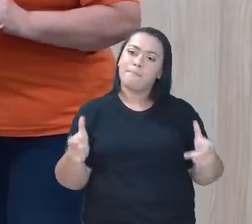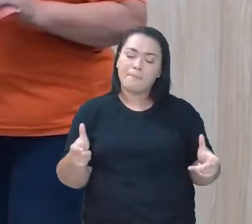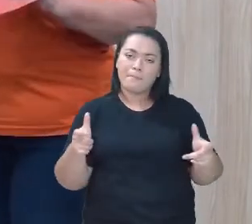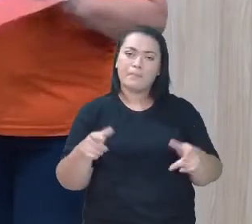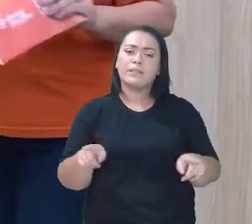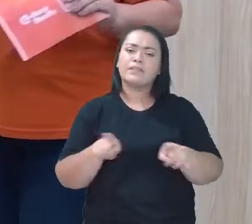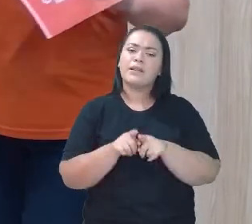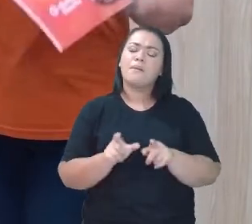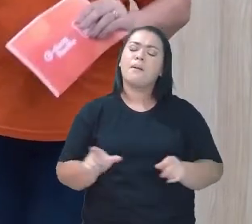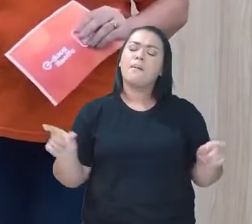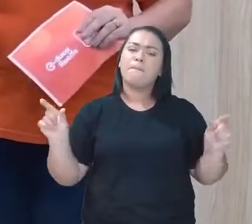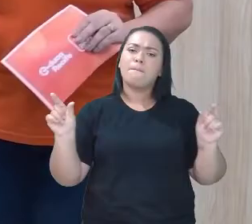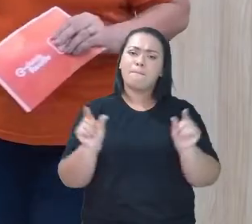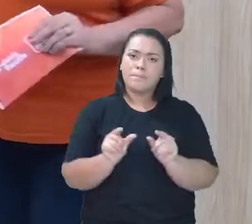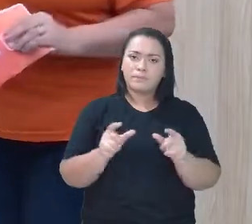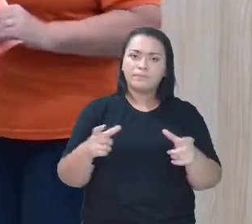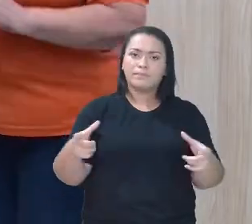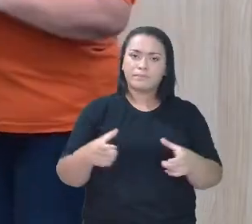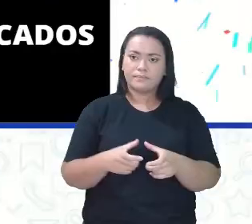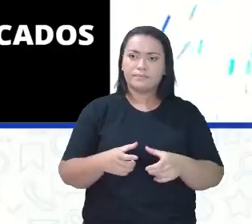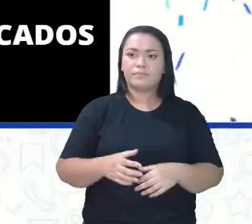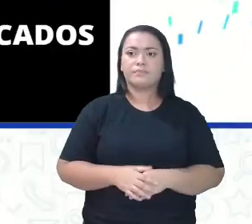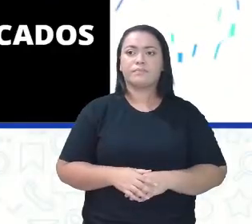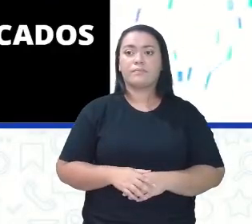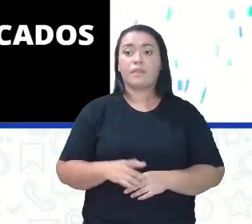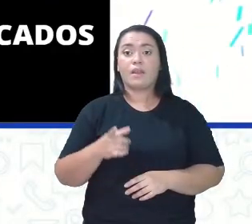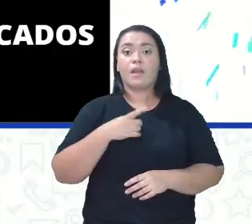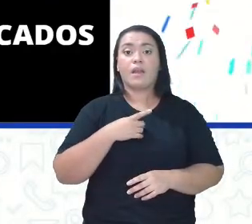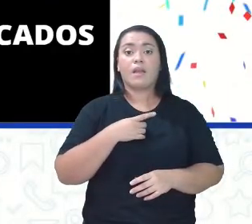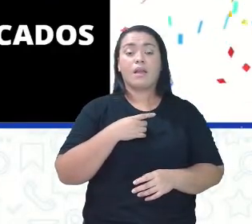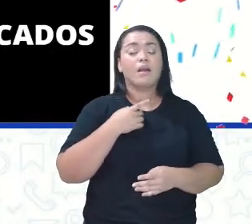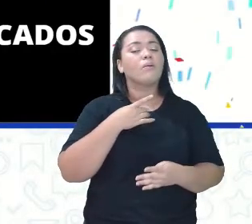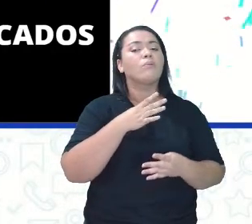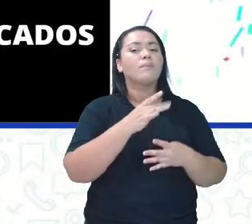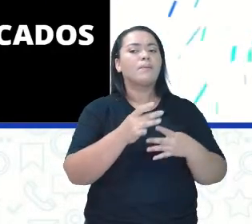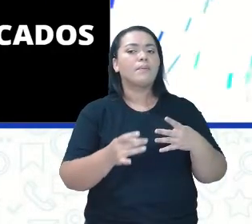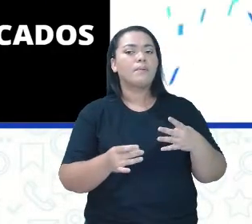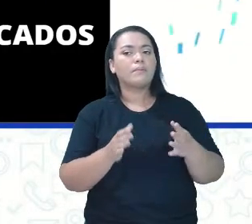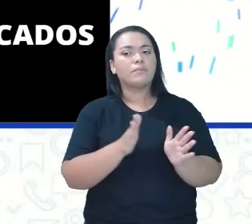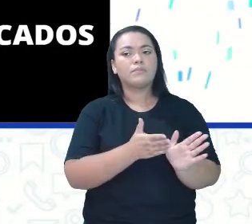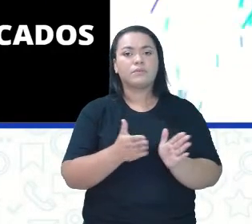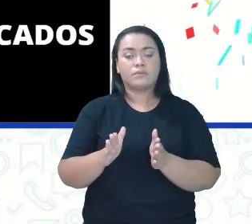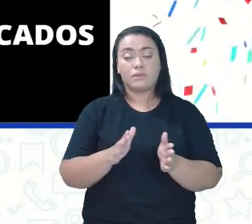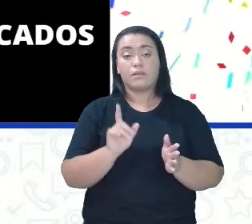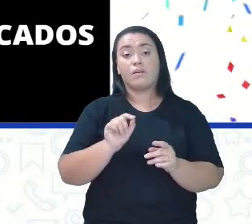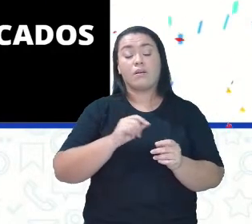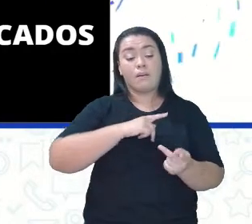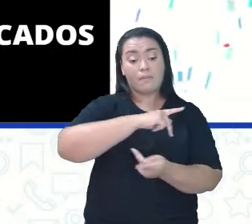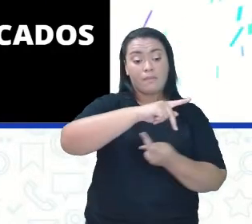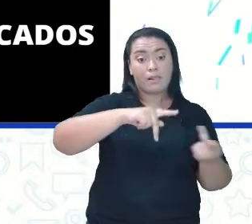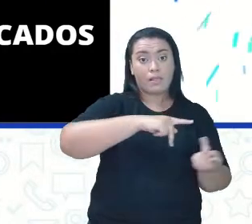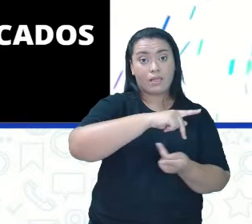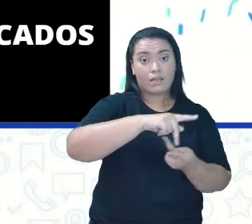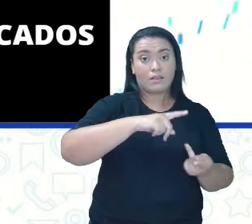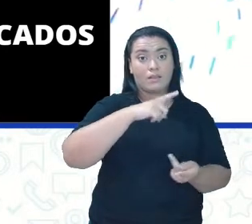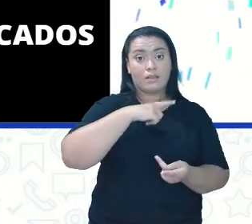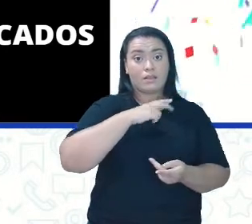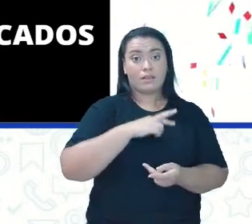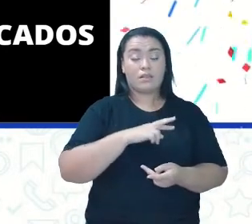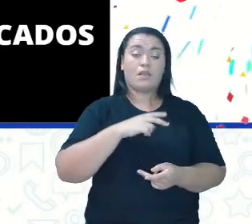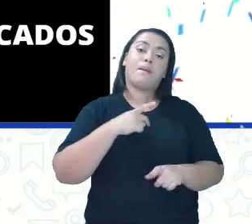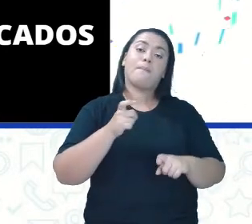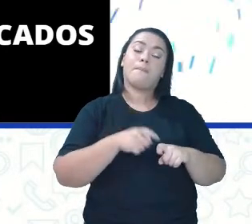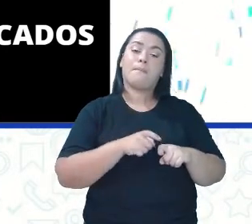né, e planetas de baixa densidade, sendo classificados por planetas rochosos e planetas